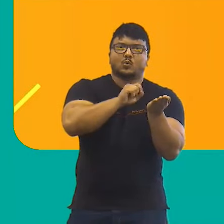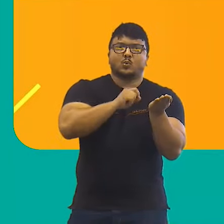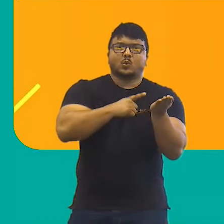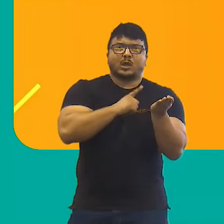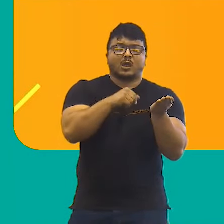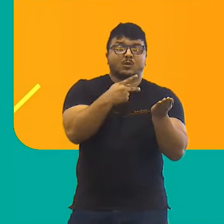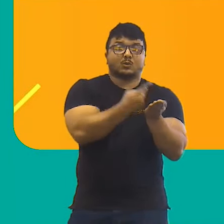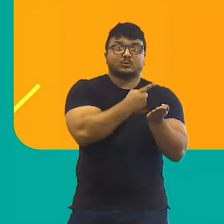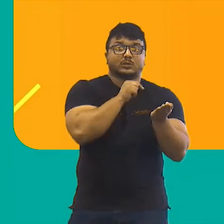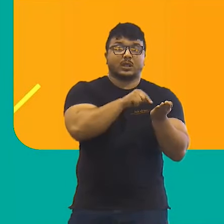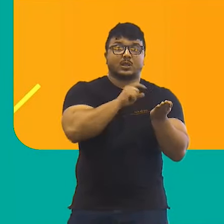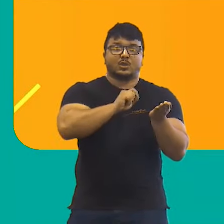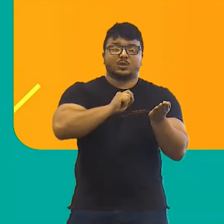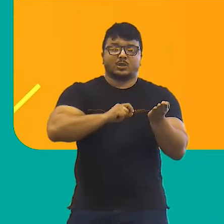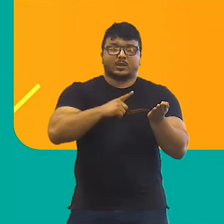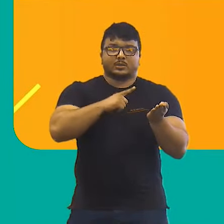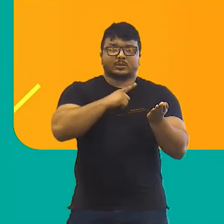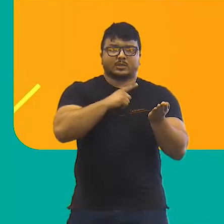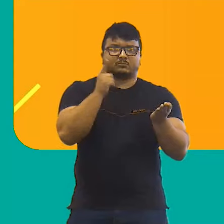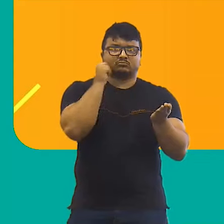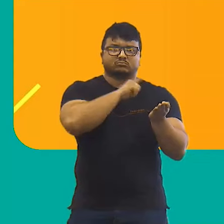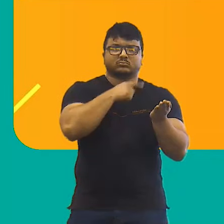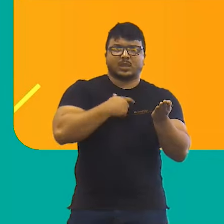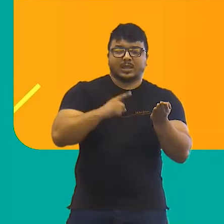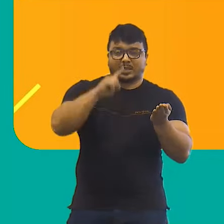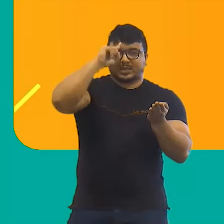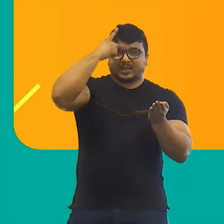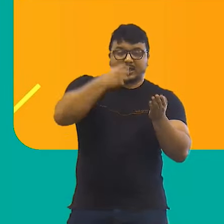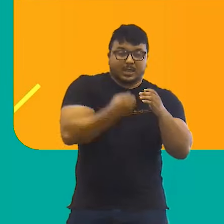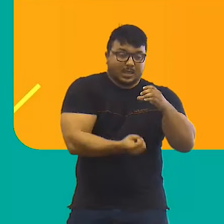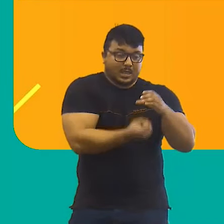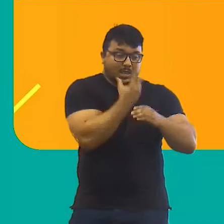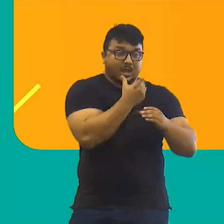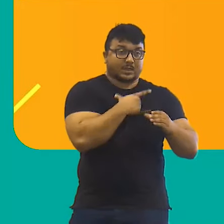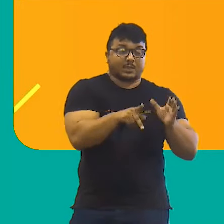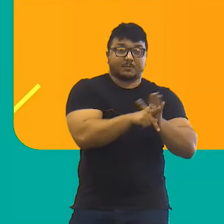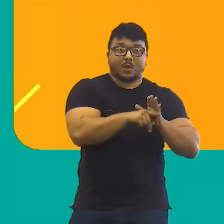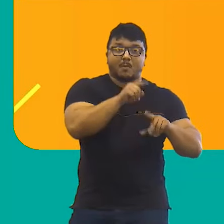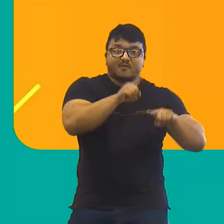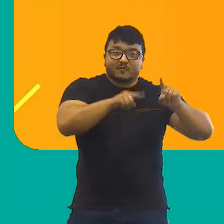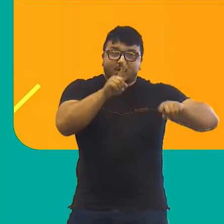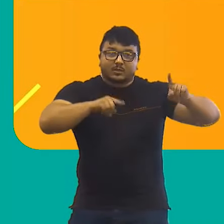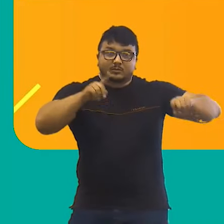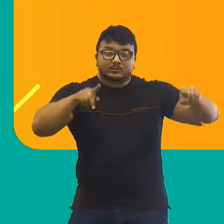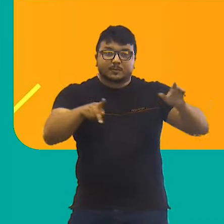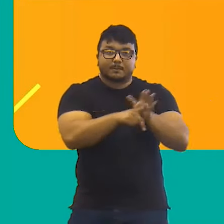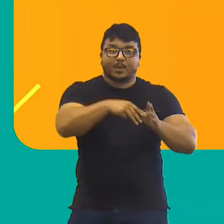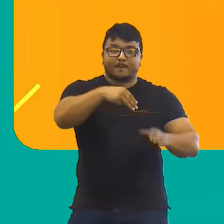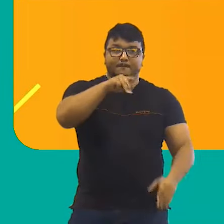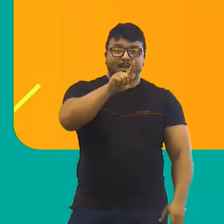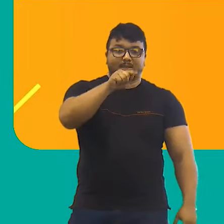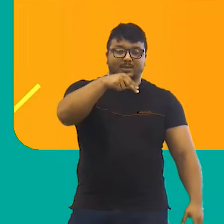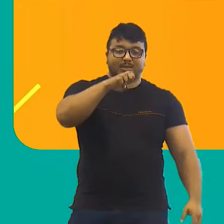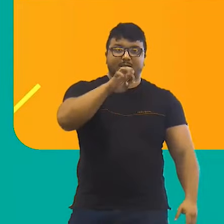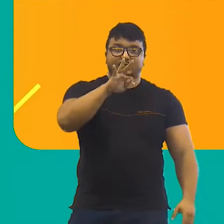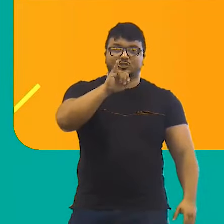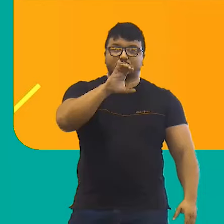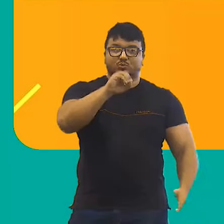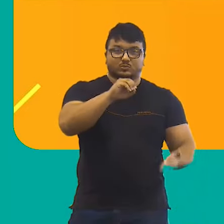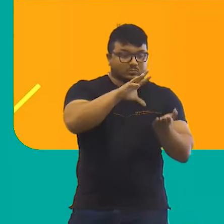vai acontecer? A gente vai criar uma variação de campo magnético no interior